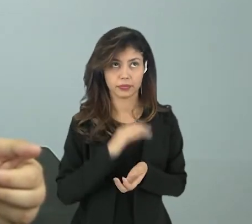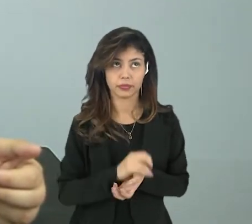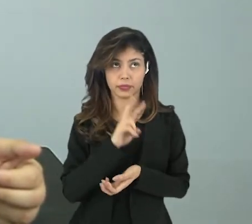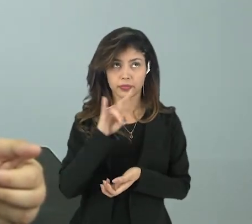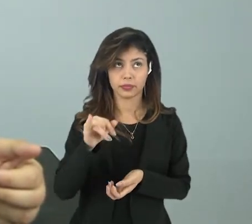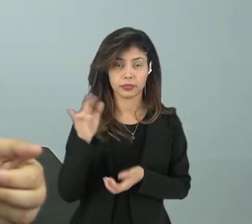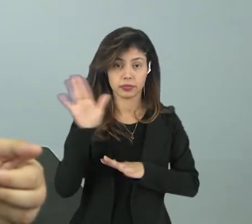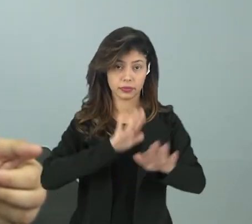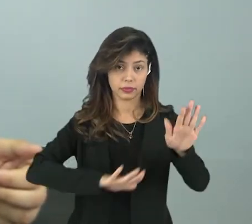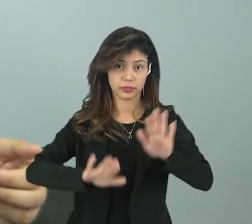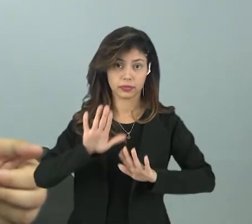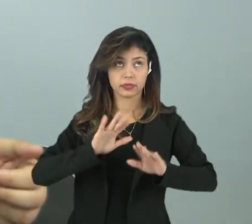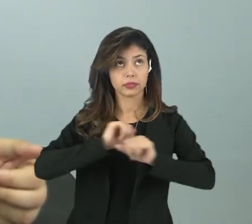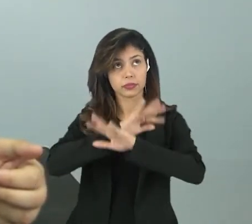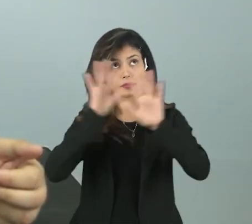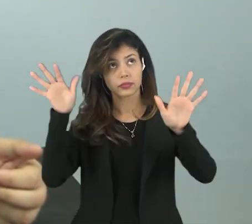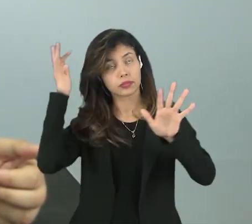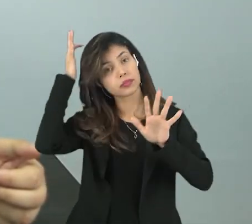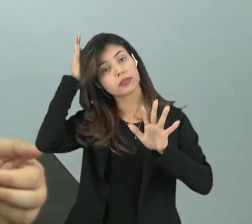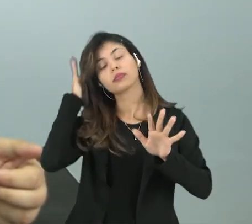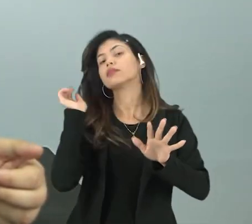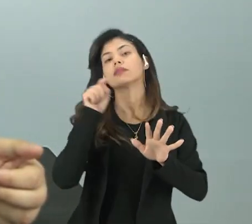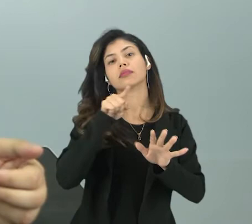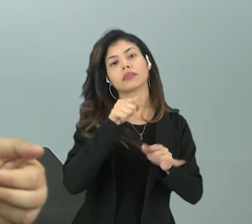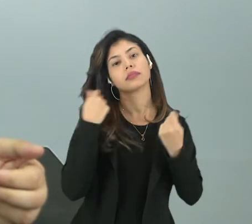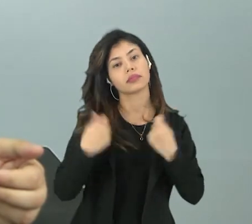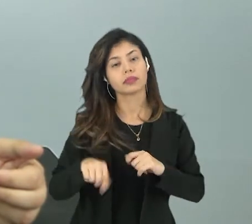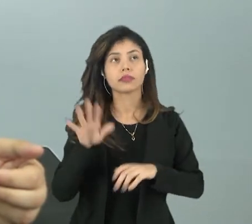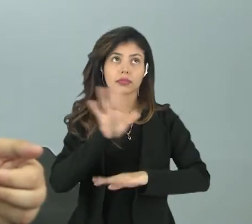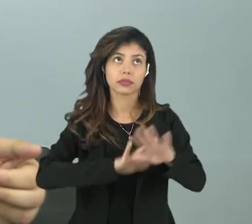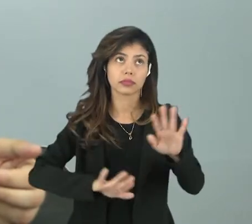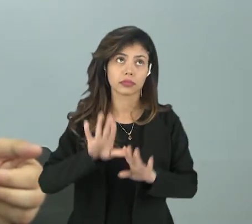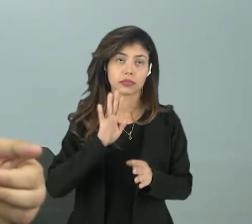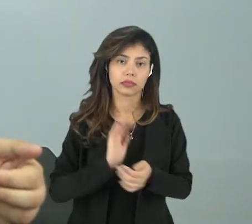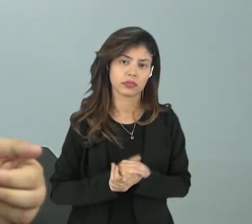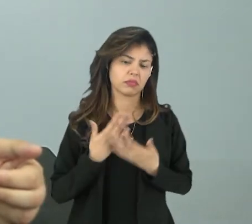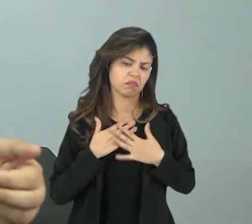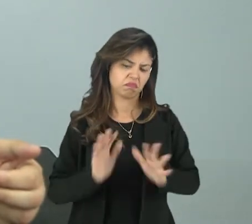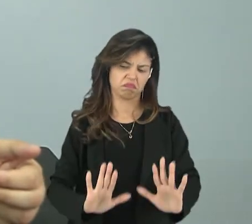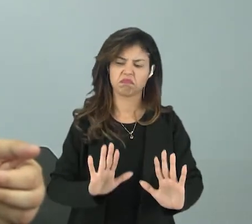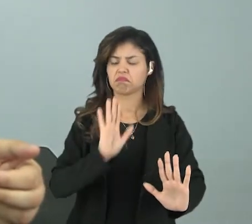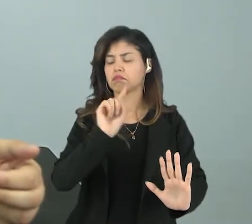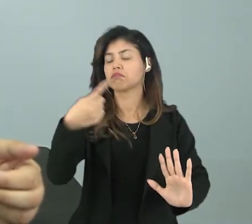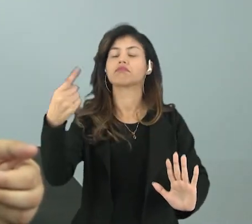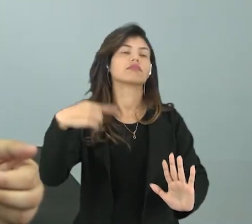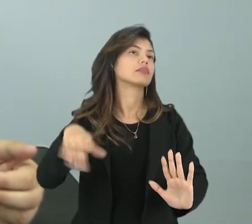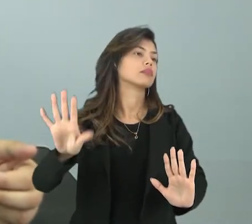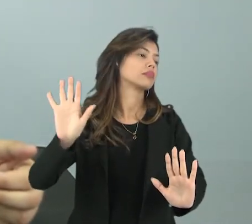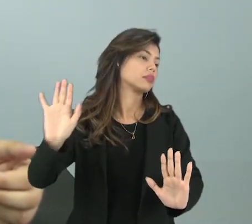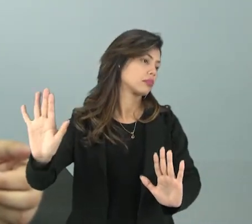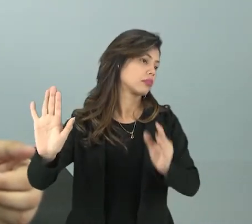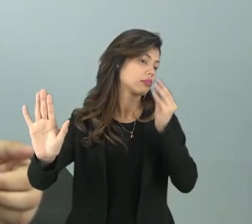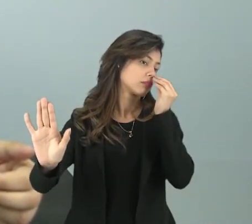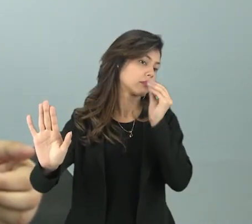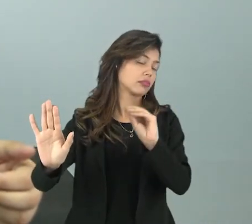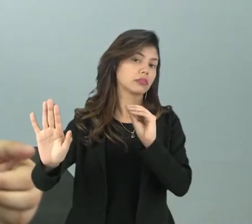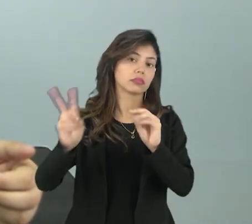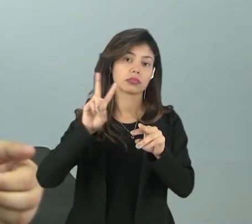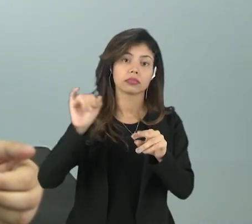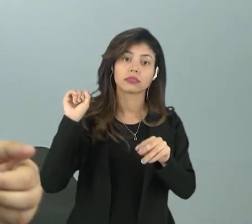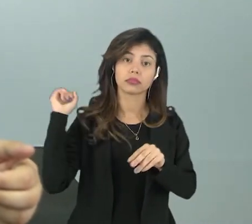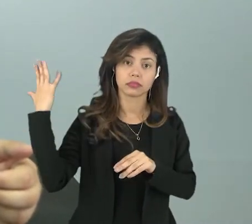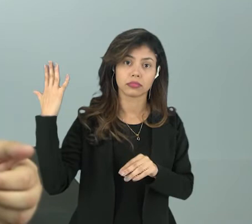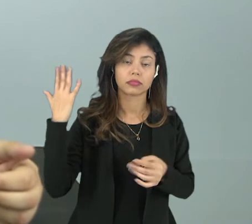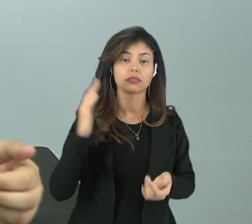Se você cuidar, claro, esses animais aqui precisam de cuidado. Mas se você, não vou cuidar, vou deixar lá e vai acontecer alguma coisa.